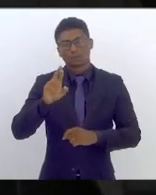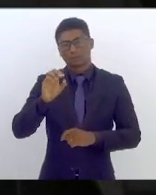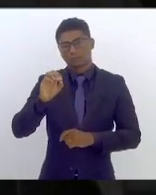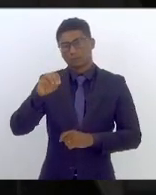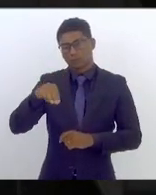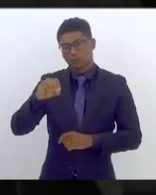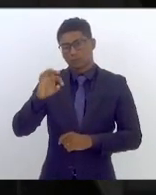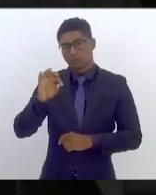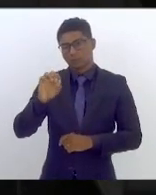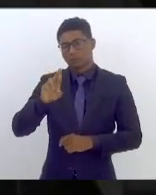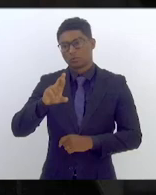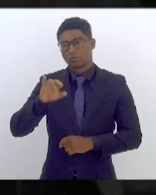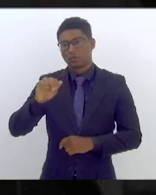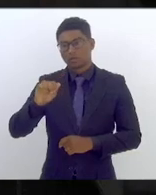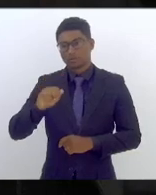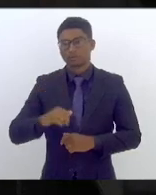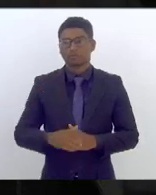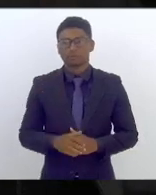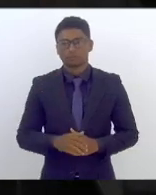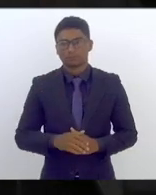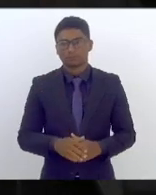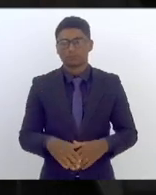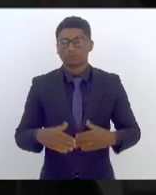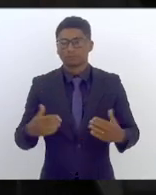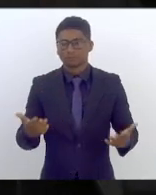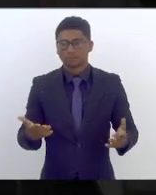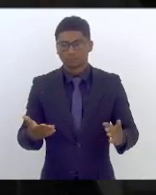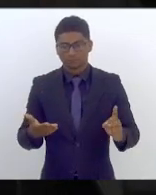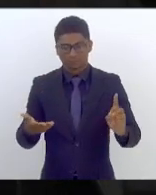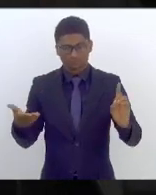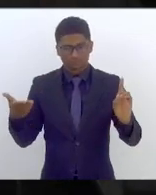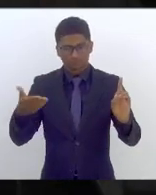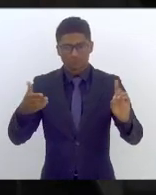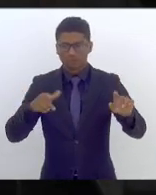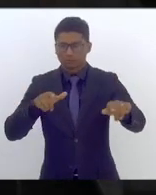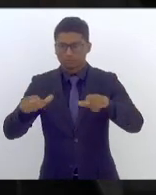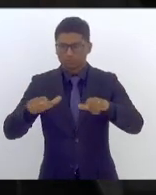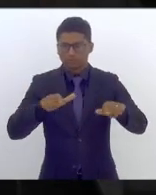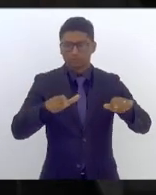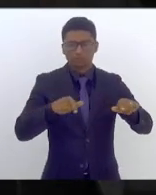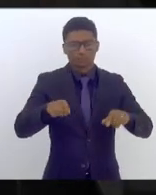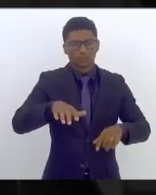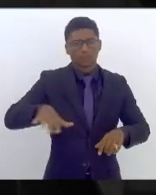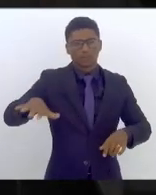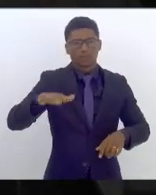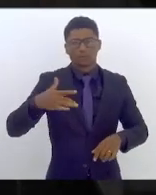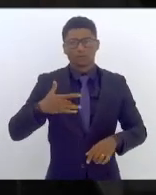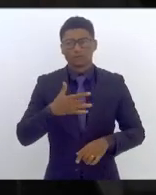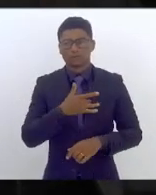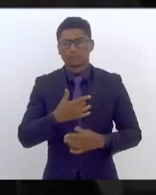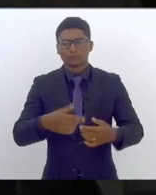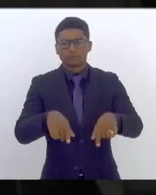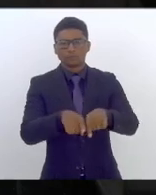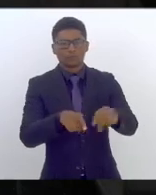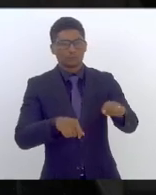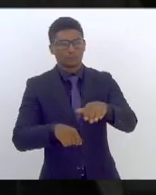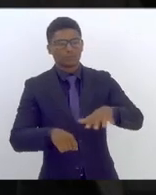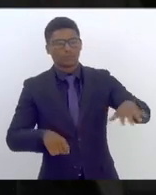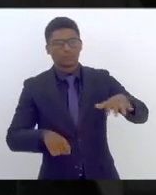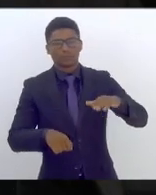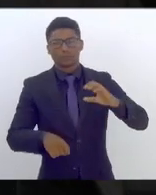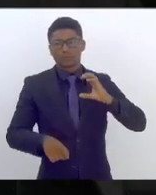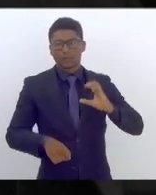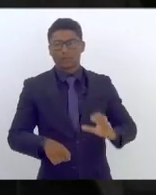na condição de titular Então o que ele fez saúde pública pela cidadania pelo